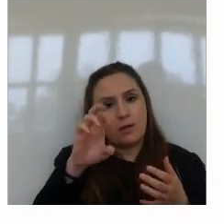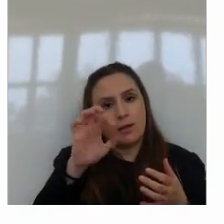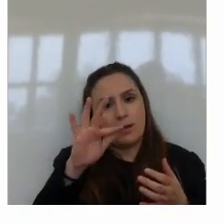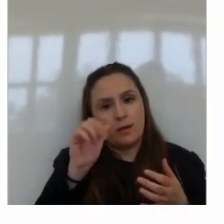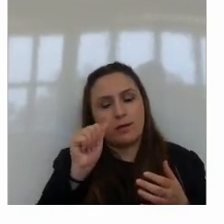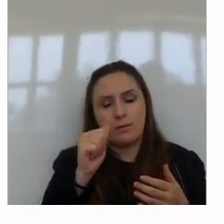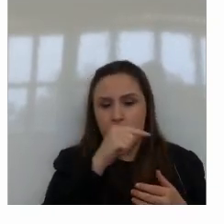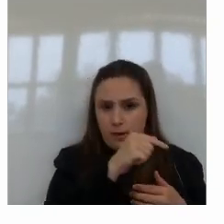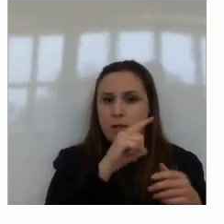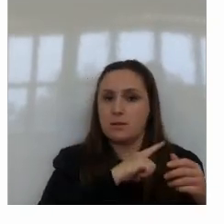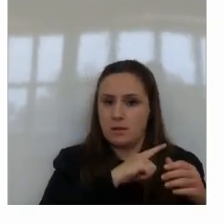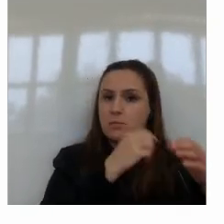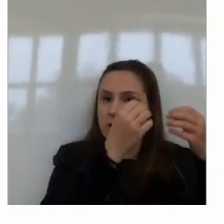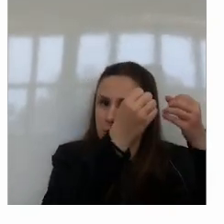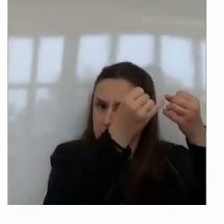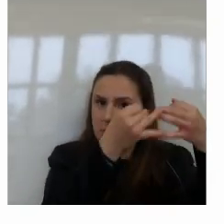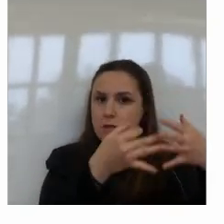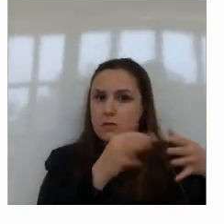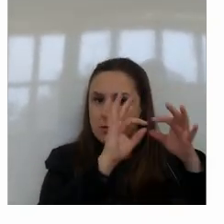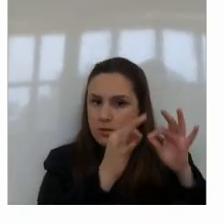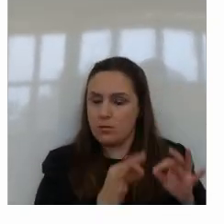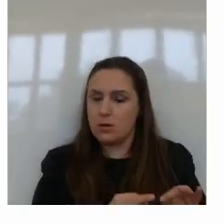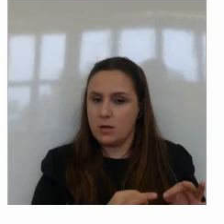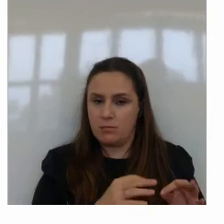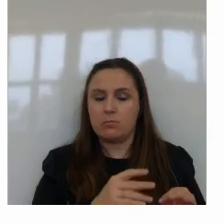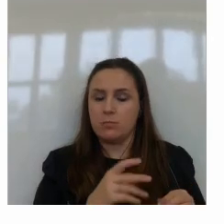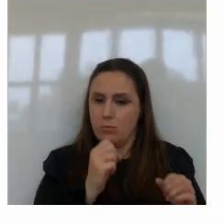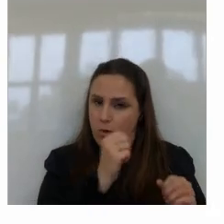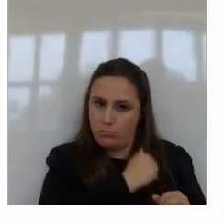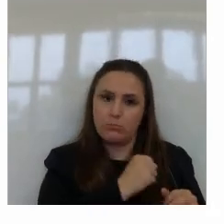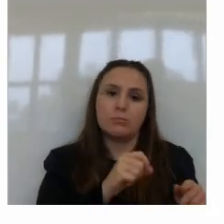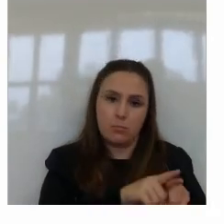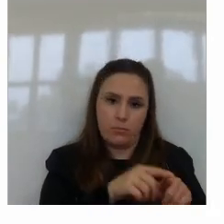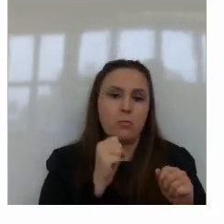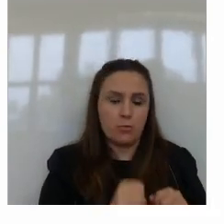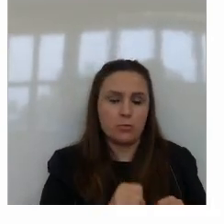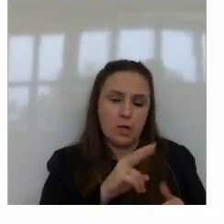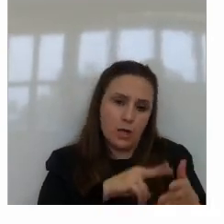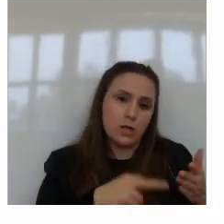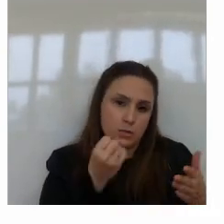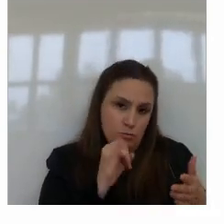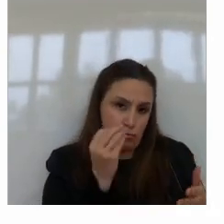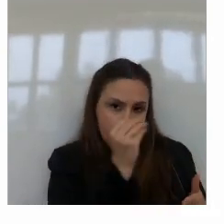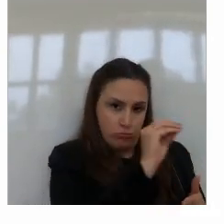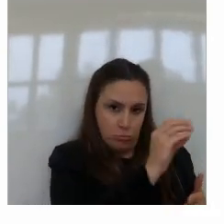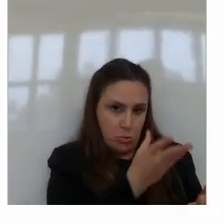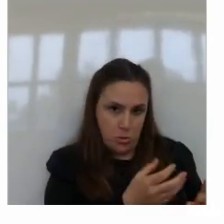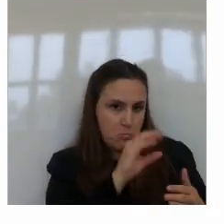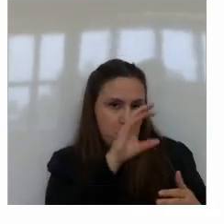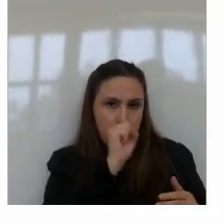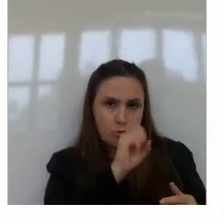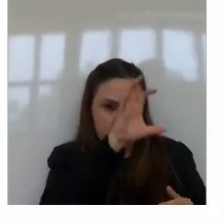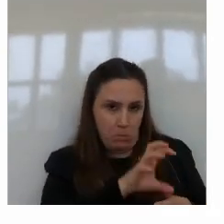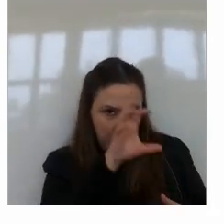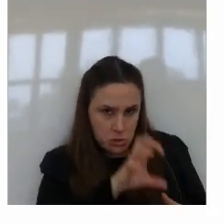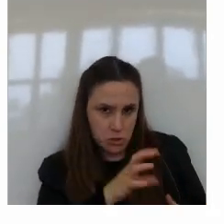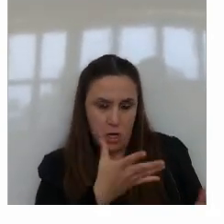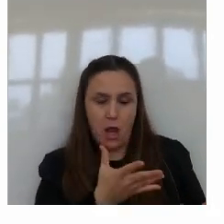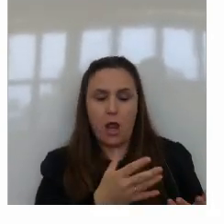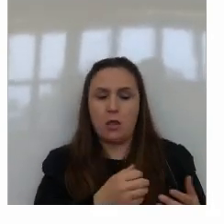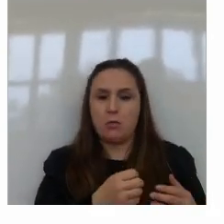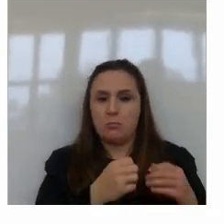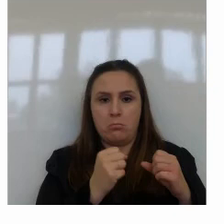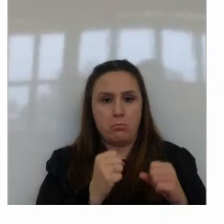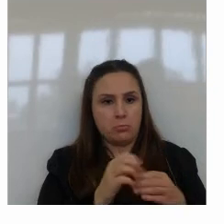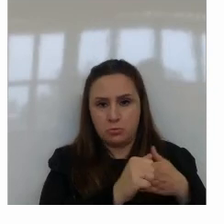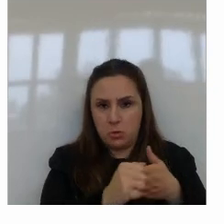você quer da tarefa, a descrição vai aparecer aqui nesse mesmo status de envio aqui. Então, o aluno vai poder ler ou vai poder baixar o